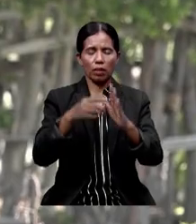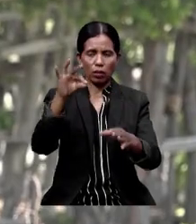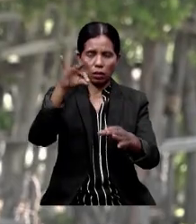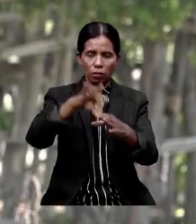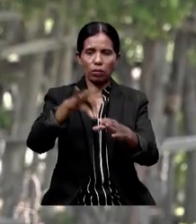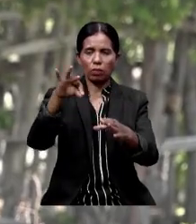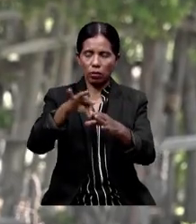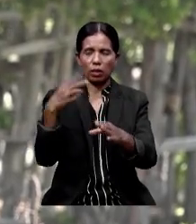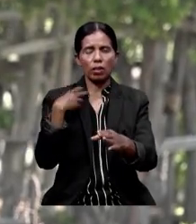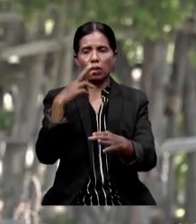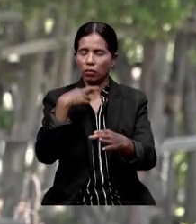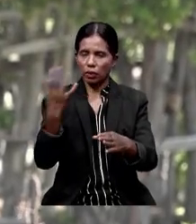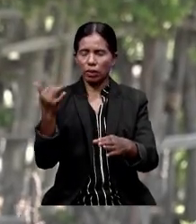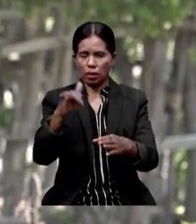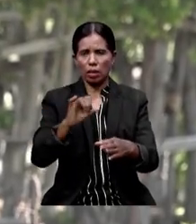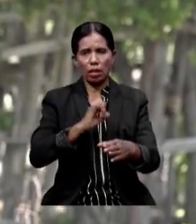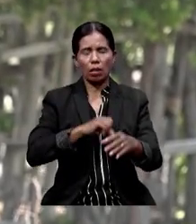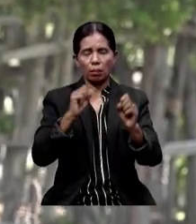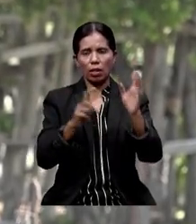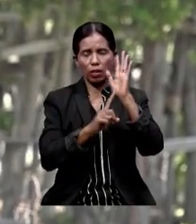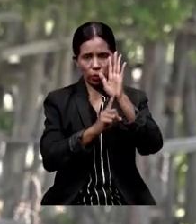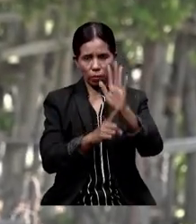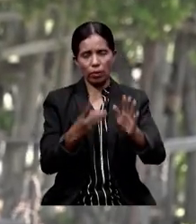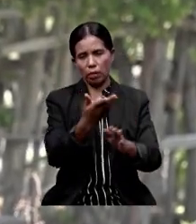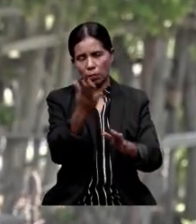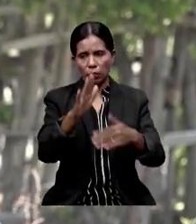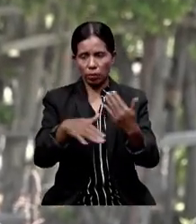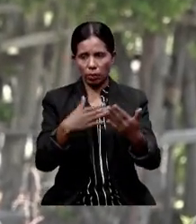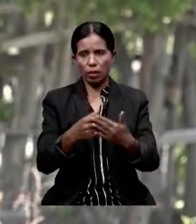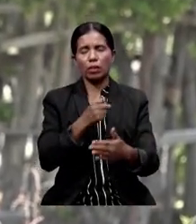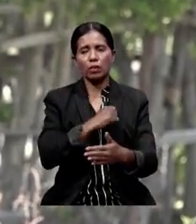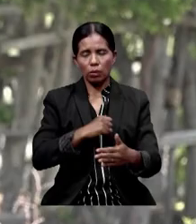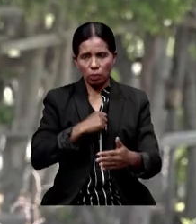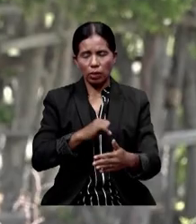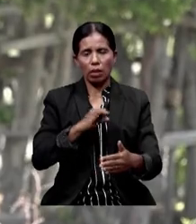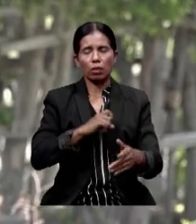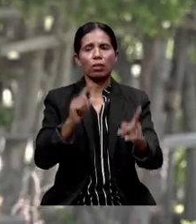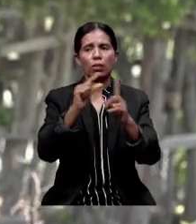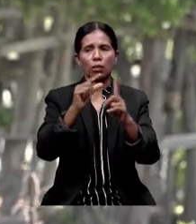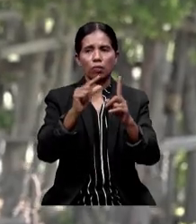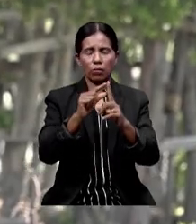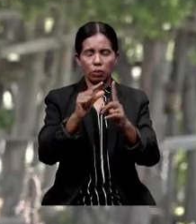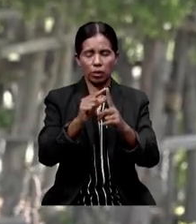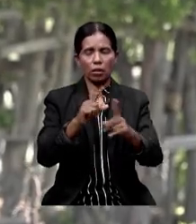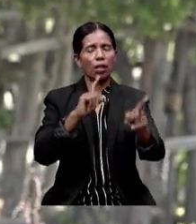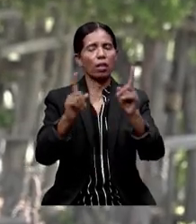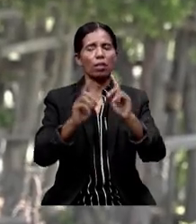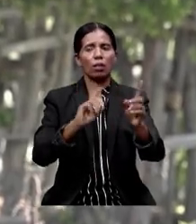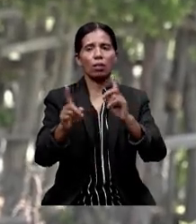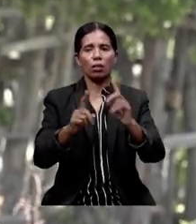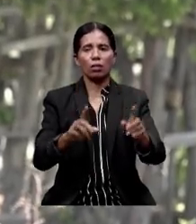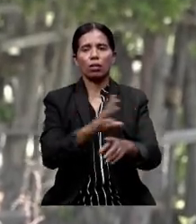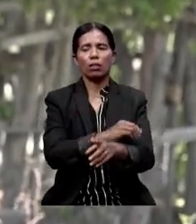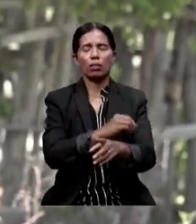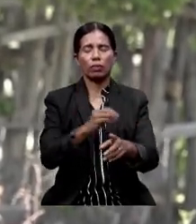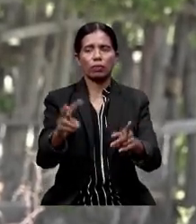sir. Hano ida nema kabele hato bita bot sira. Disculpa karik o intervensaur mos pahu sen lakon ne lara, visi rui, visi